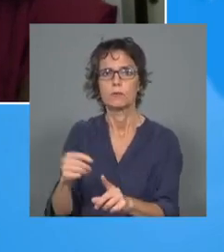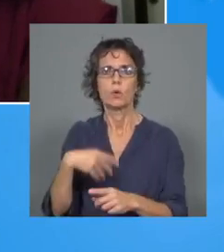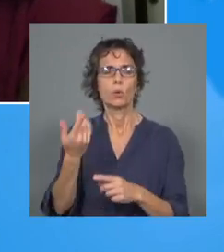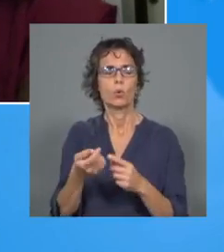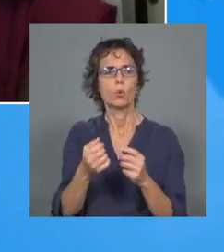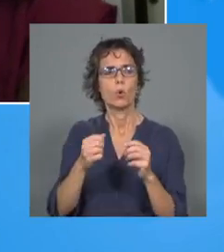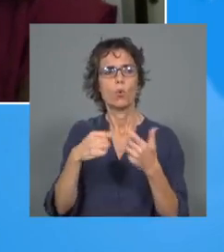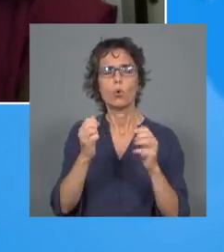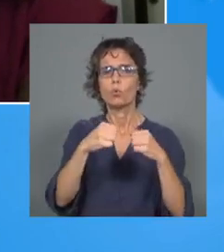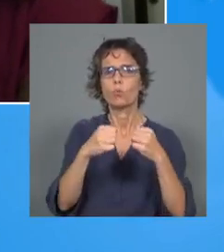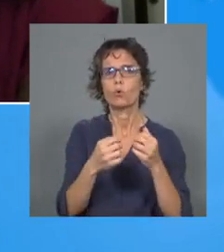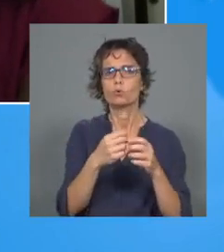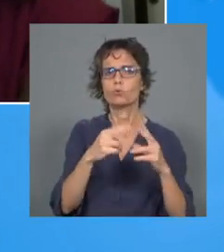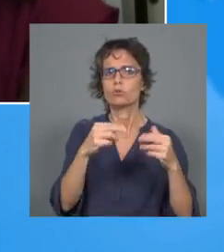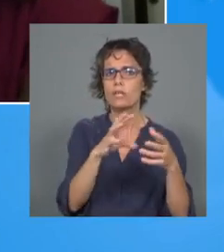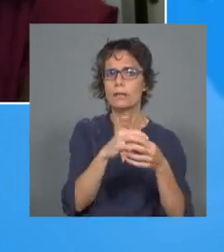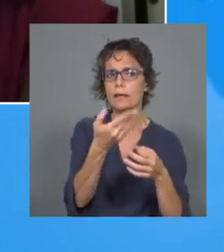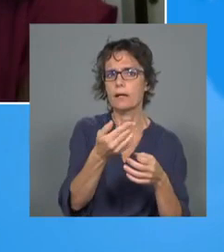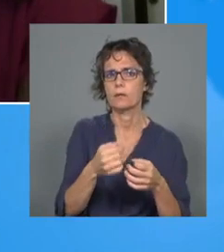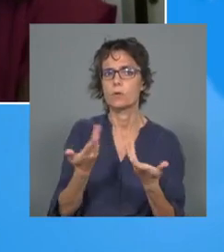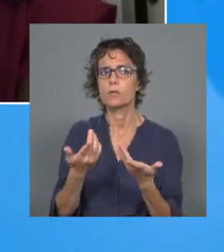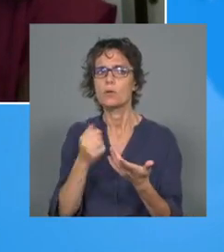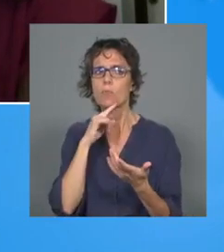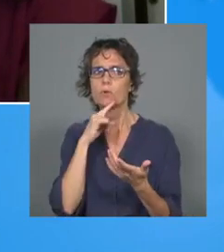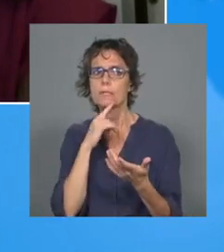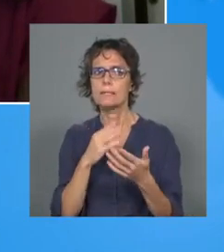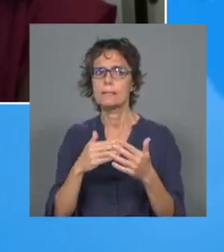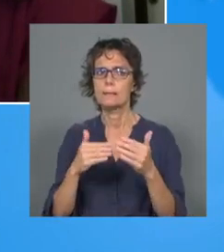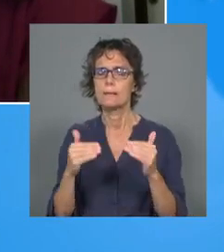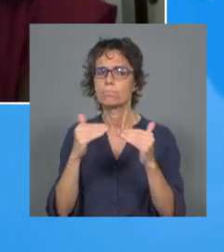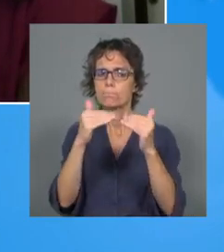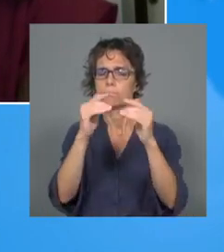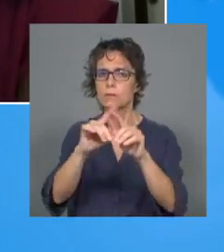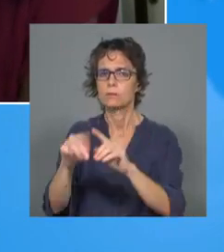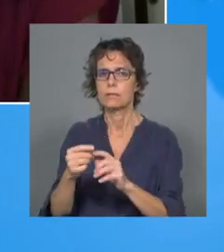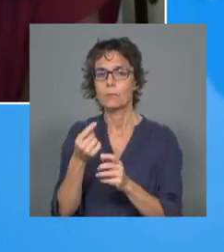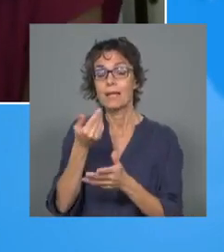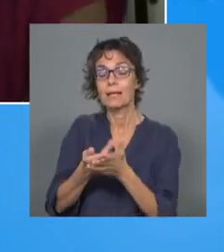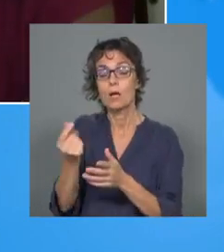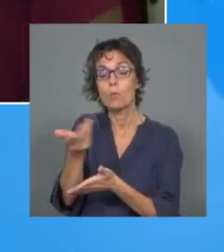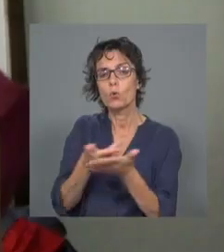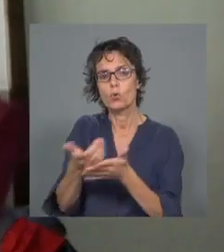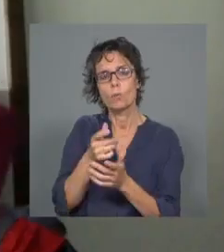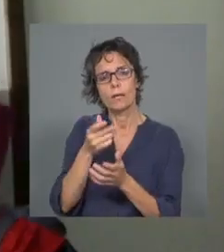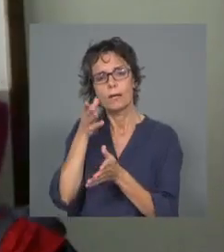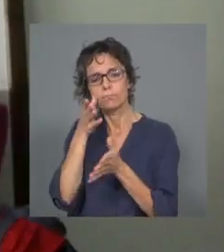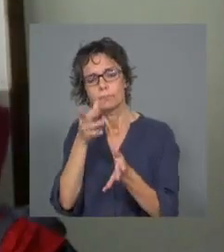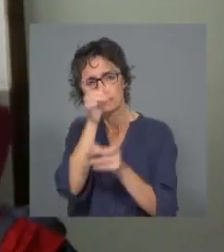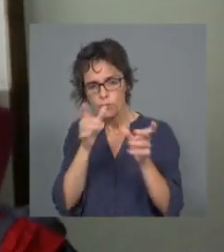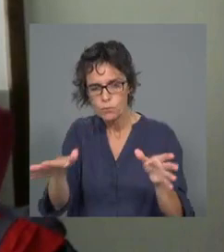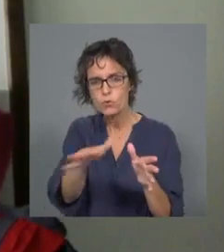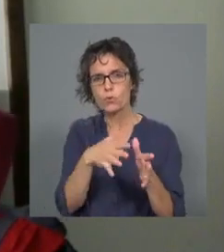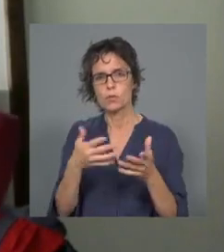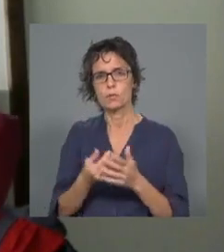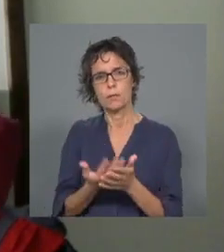são etapas essenciais para termos uma economia mais humanizada? Sim, sem dúvida. Eu acho que nós não